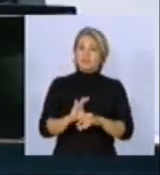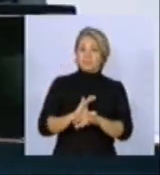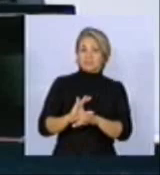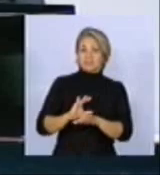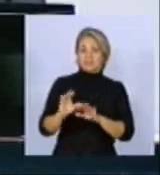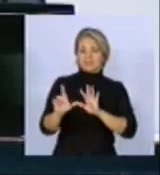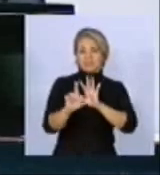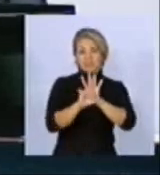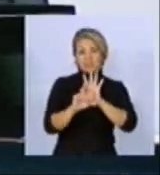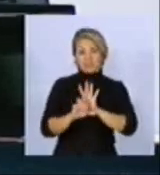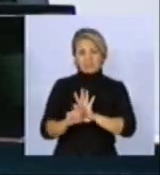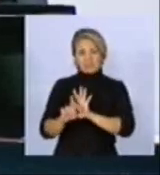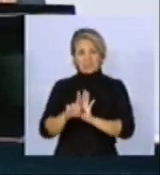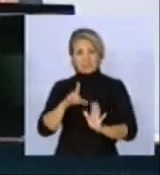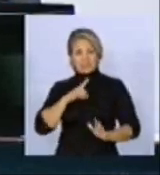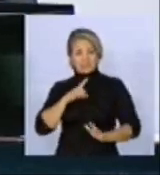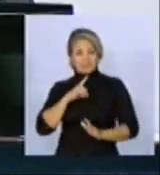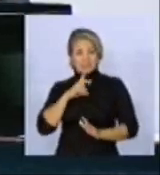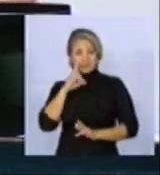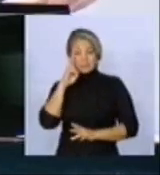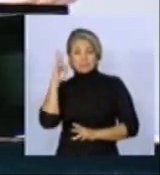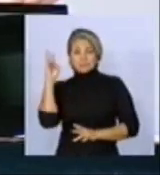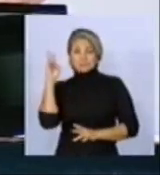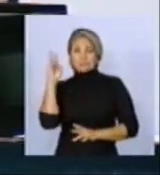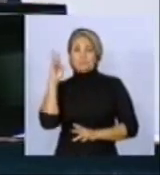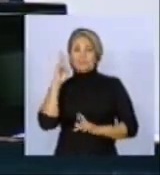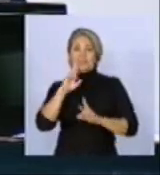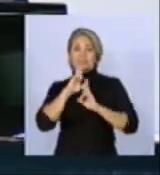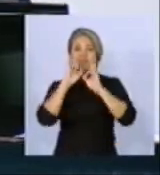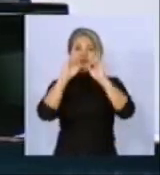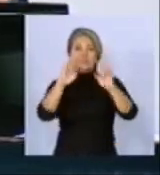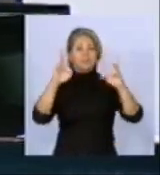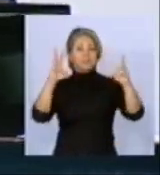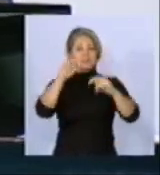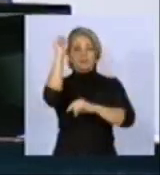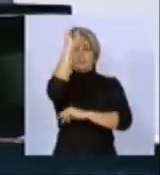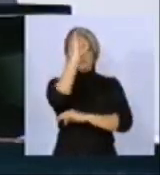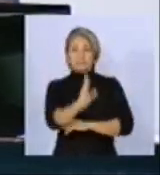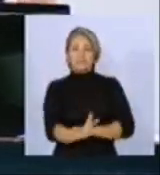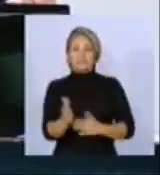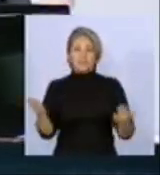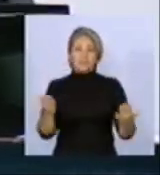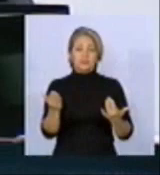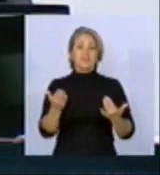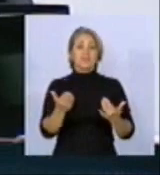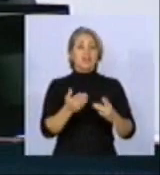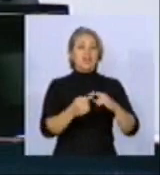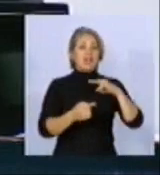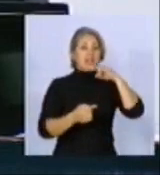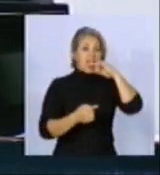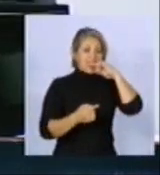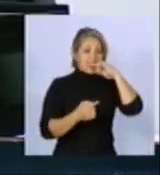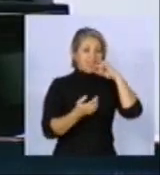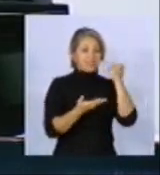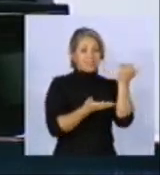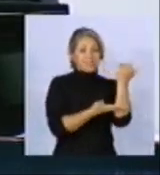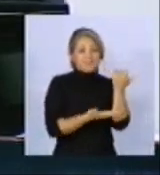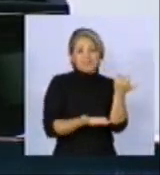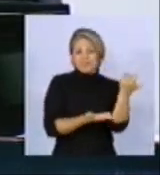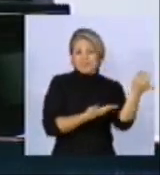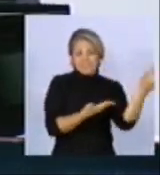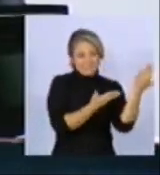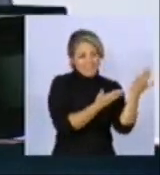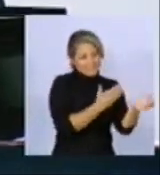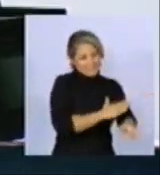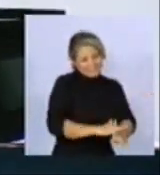uma lei que tem repercussão geral para todo o Brasil onde a plantação de cana essa decisão vai ser adotada